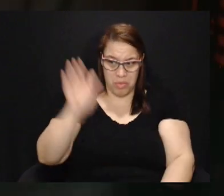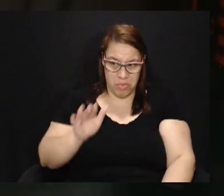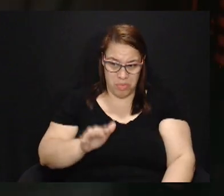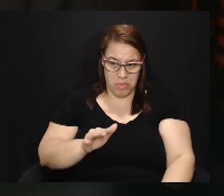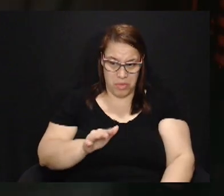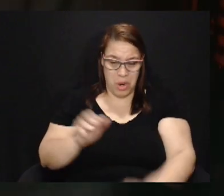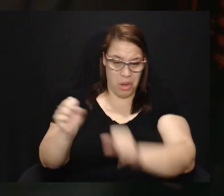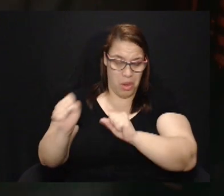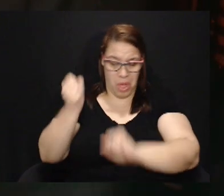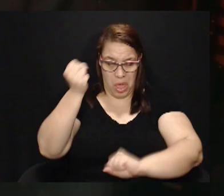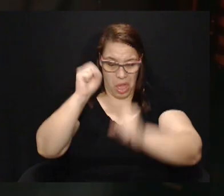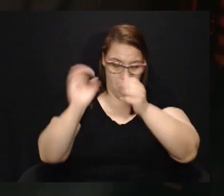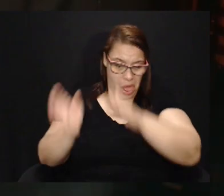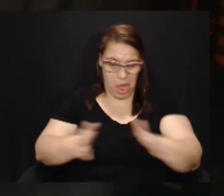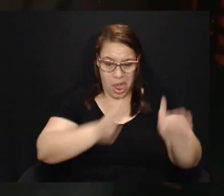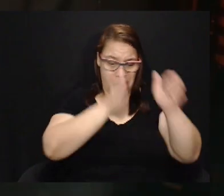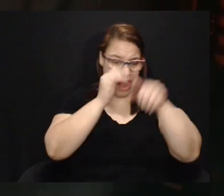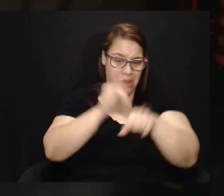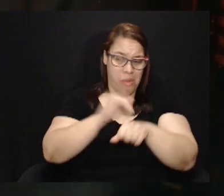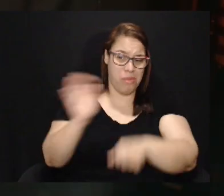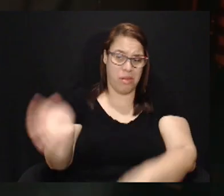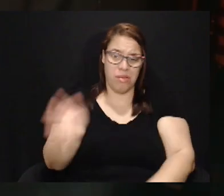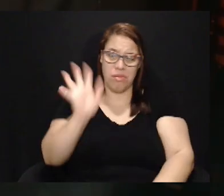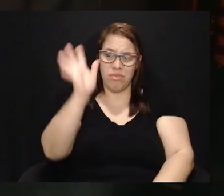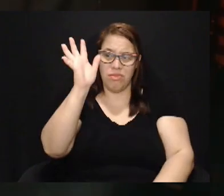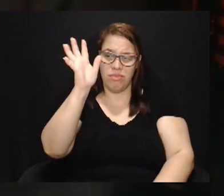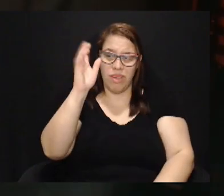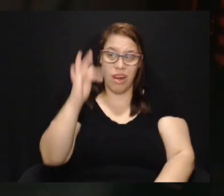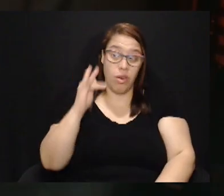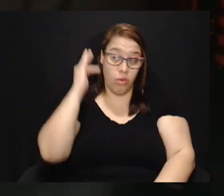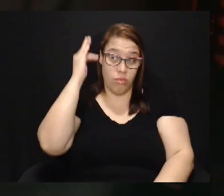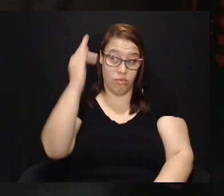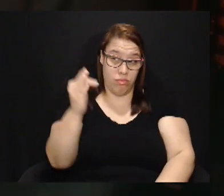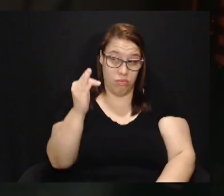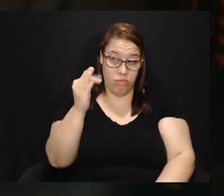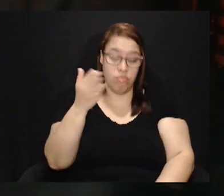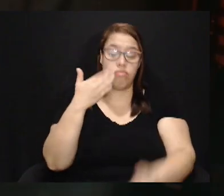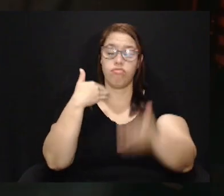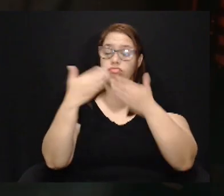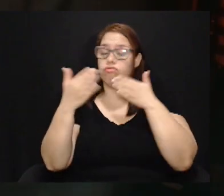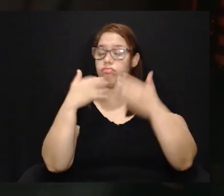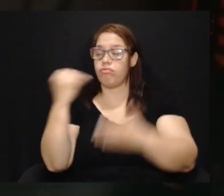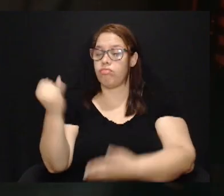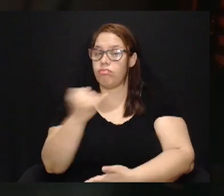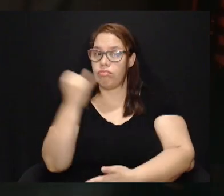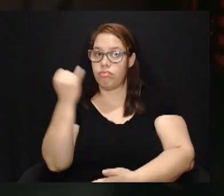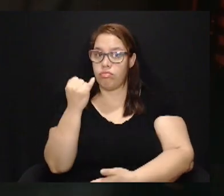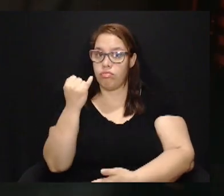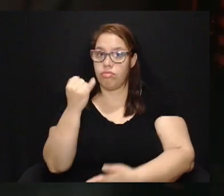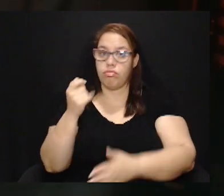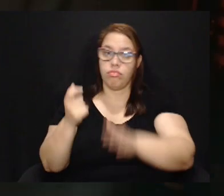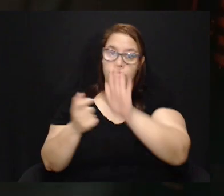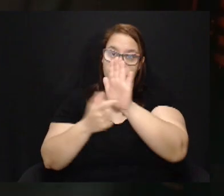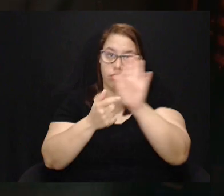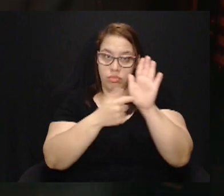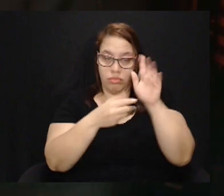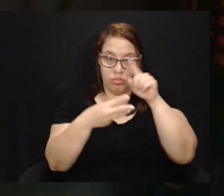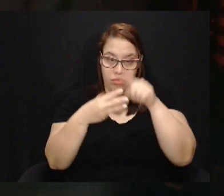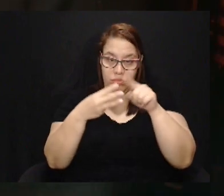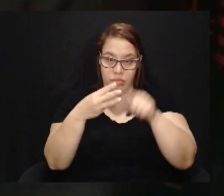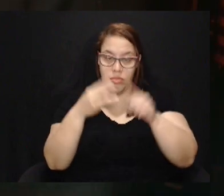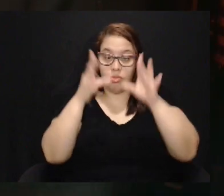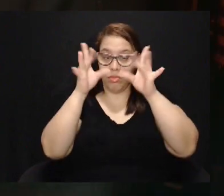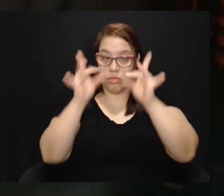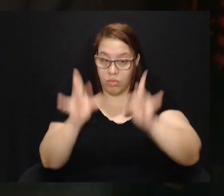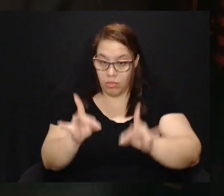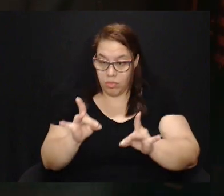não sai mais caro lá no futuro? Para essa conversa fundamental, vamos apresentar 3 especialistas que vão